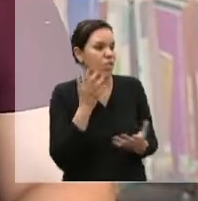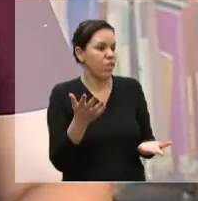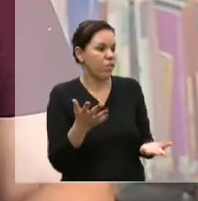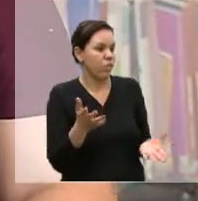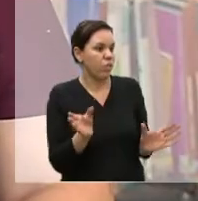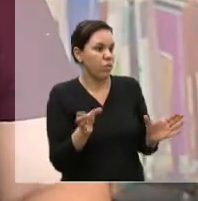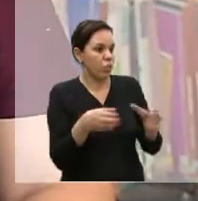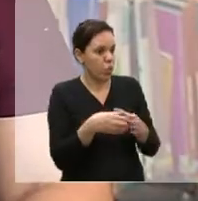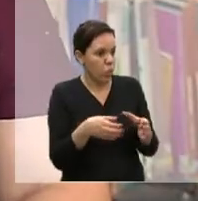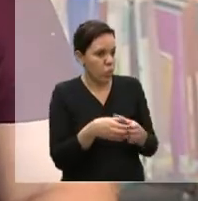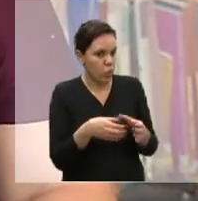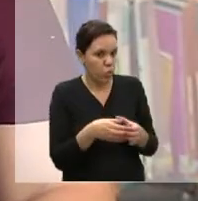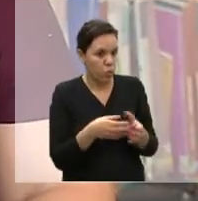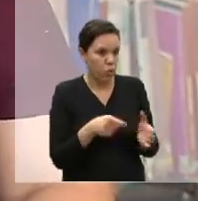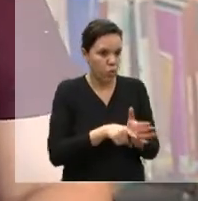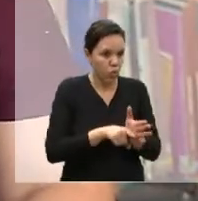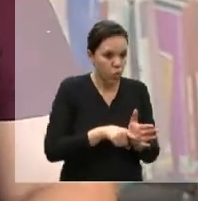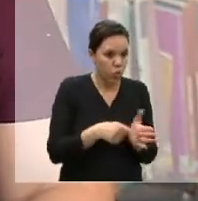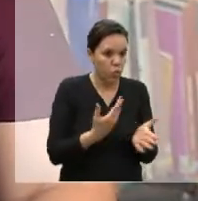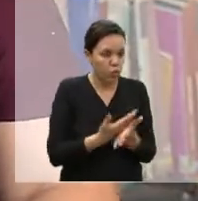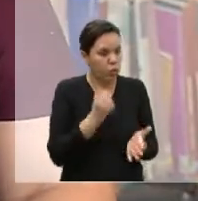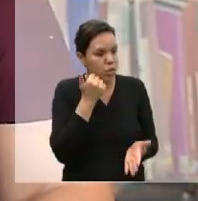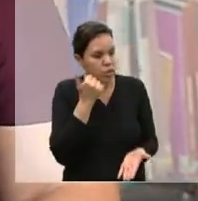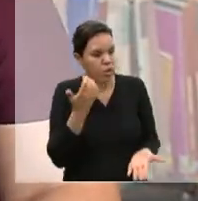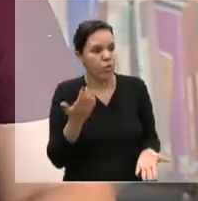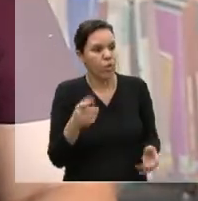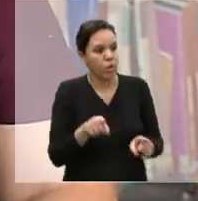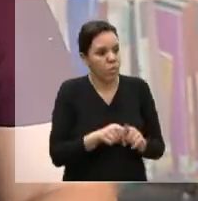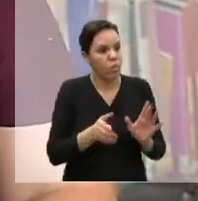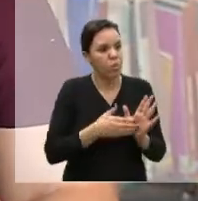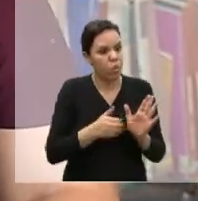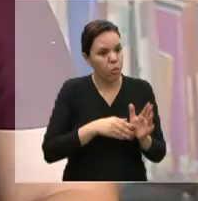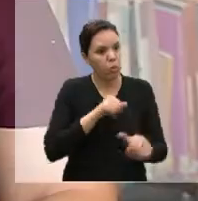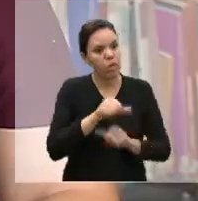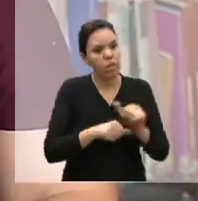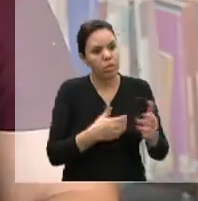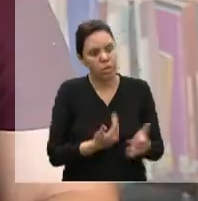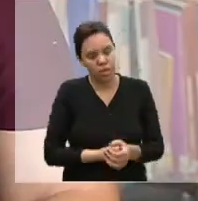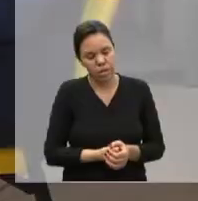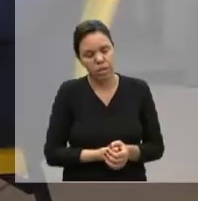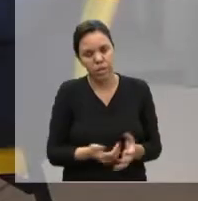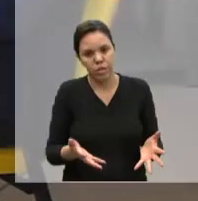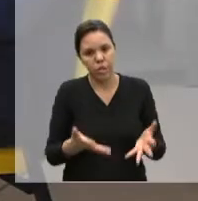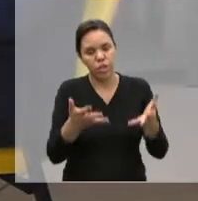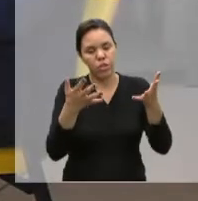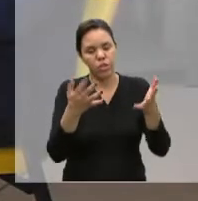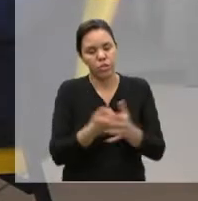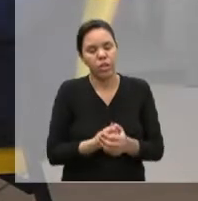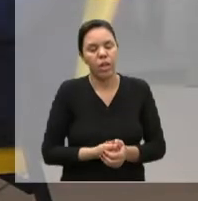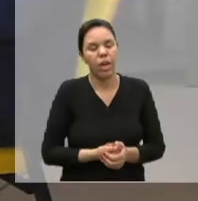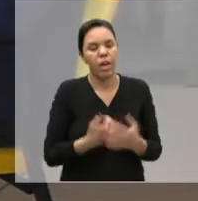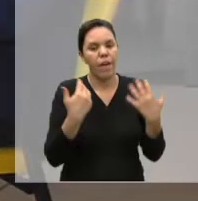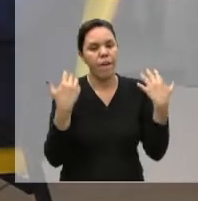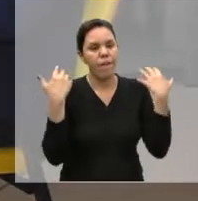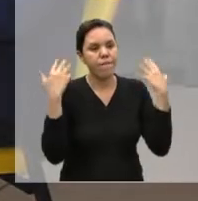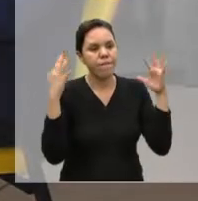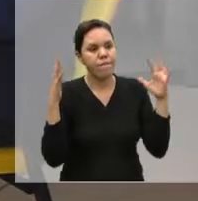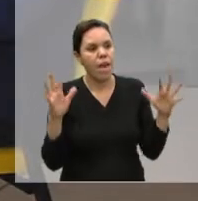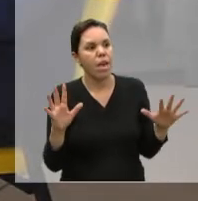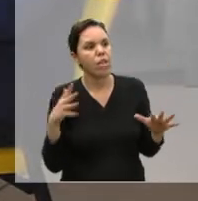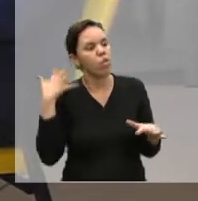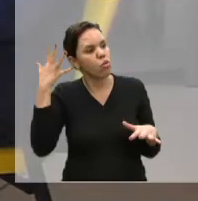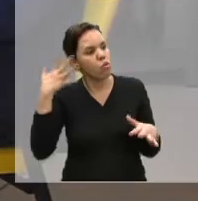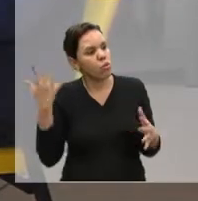assim, sabendo que isso está acontecendo e propor mudanças. Por exemplo, olha, vou incentivar eventos em que pelo menos se pense, olha, vamos